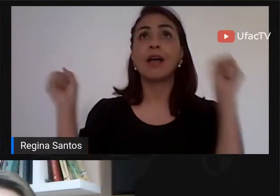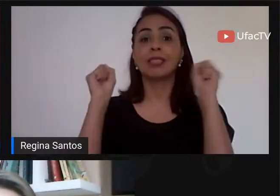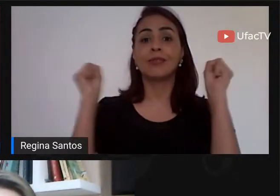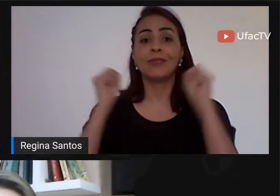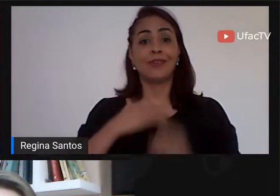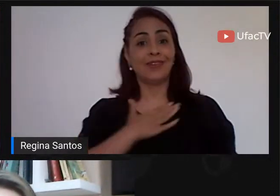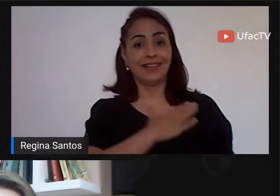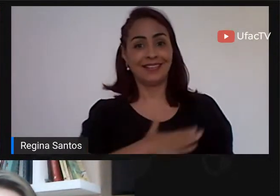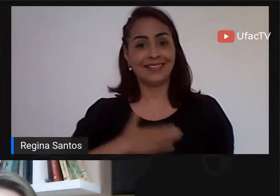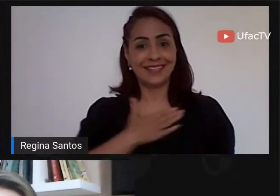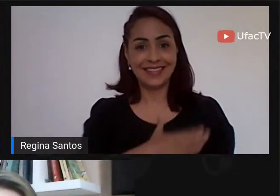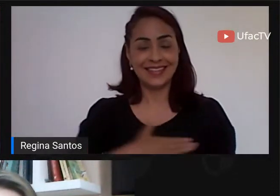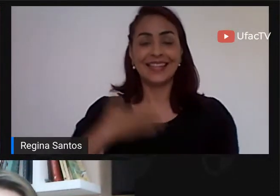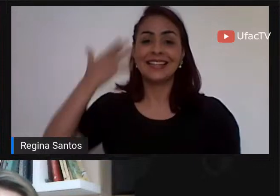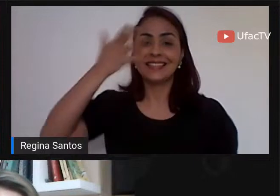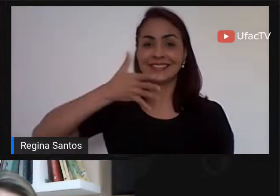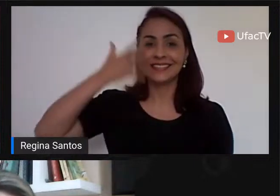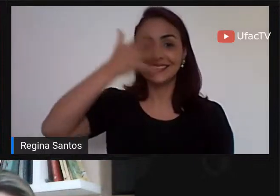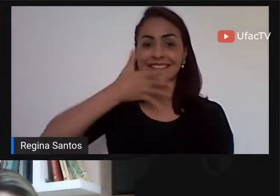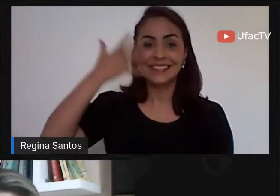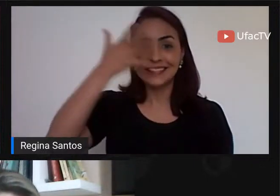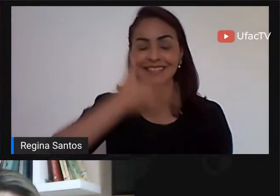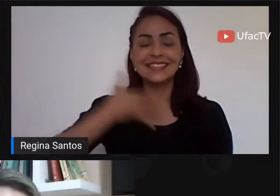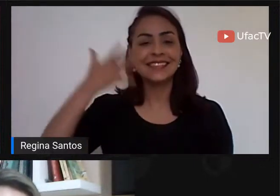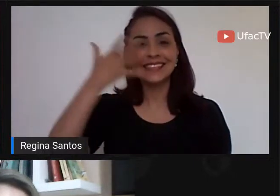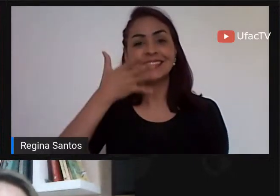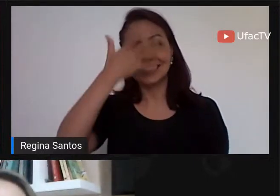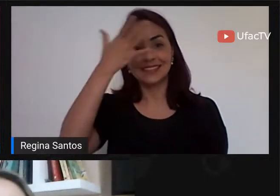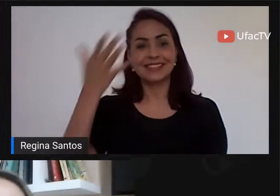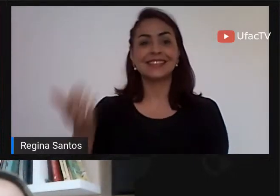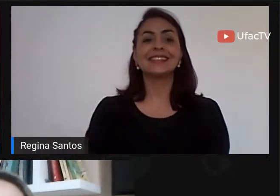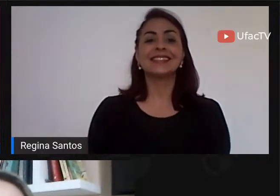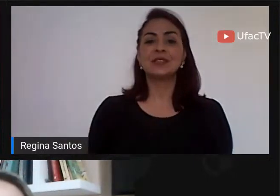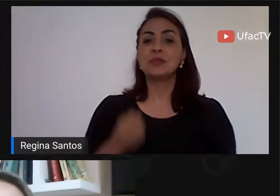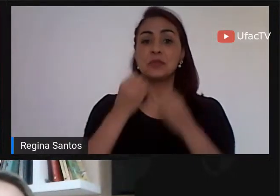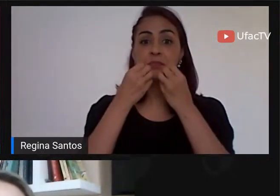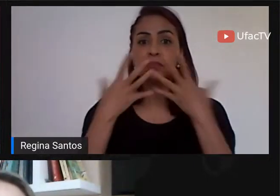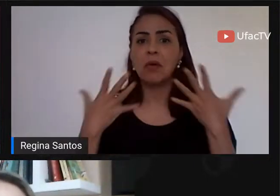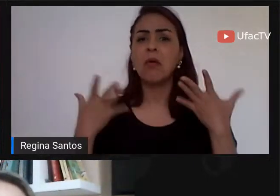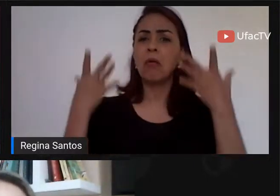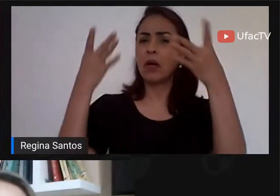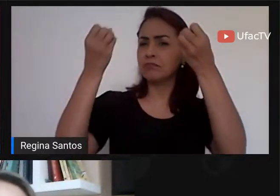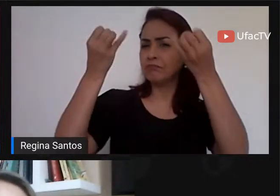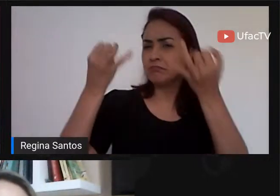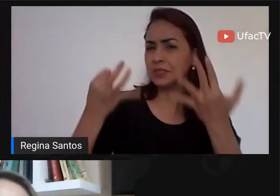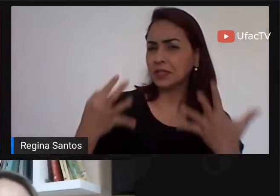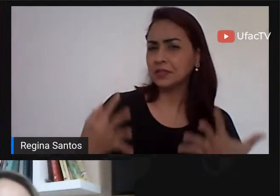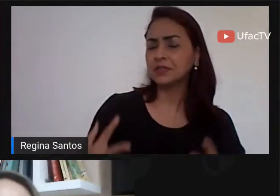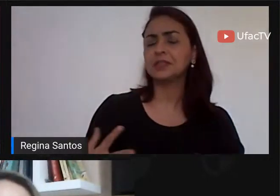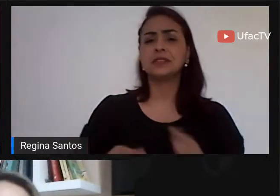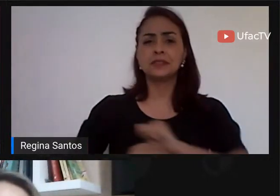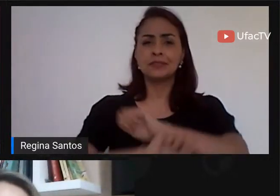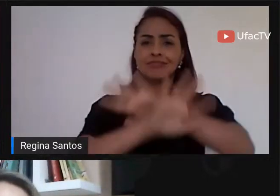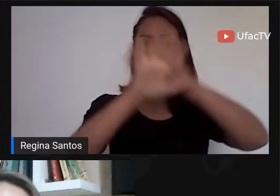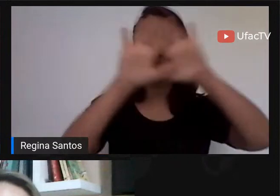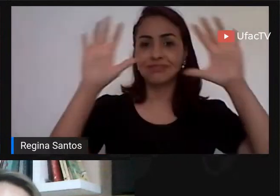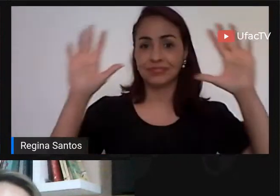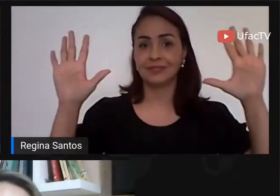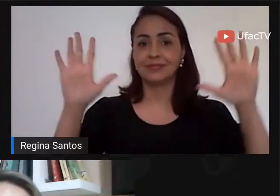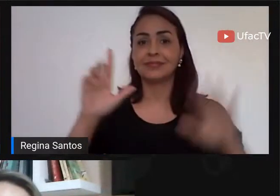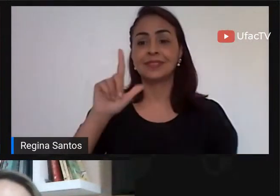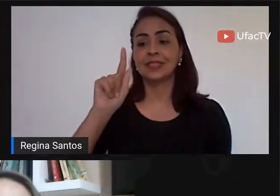pela palestra consistente, didática, né? Tati, a Gracinete, quer saber,